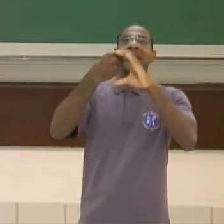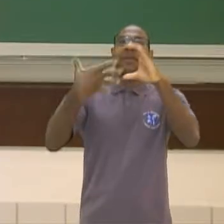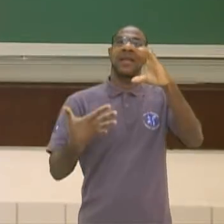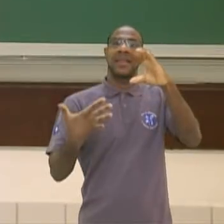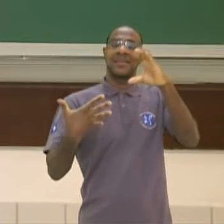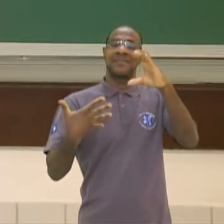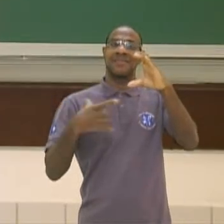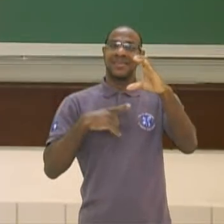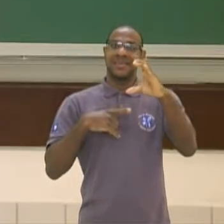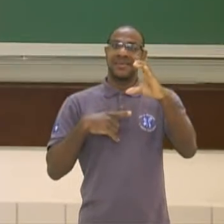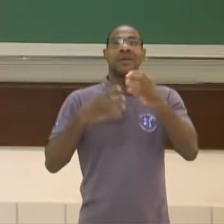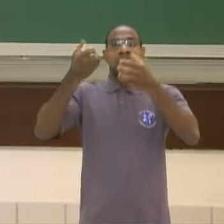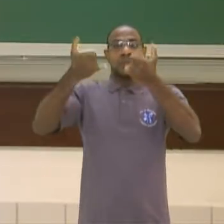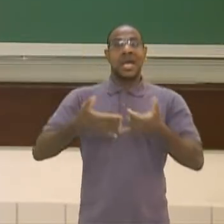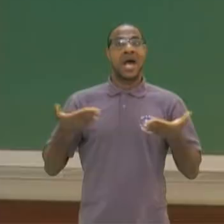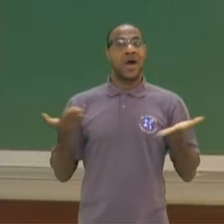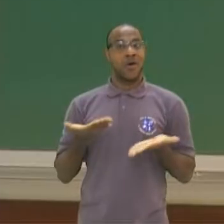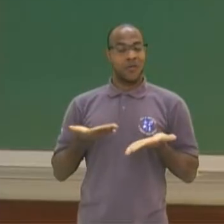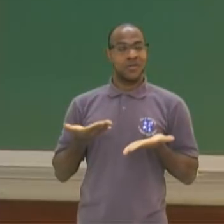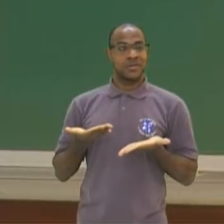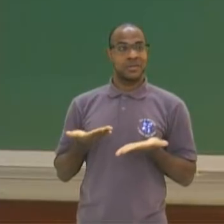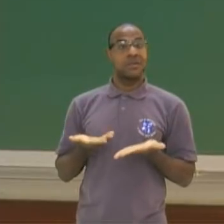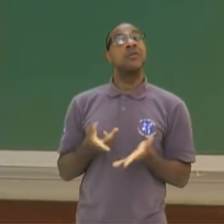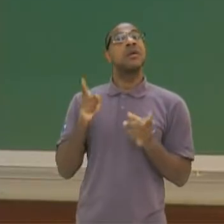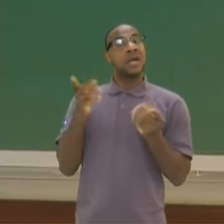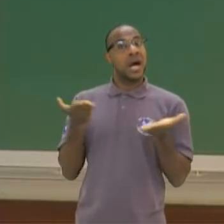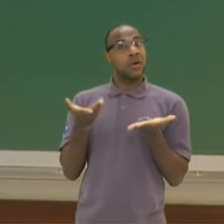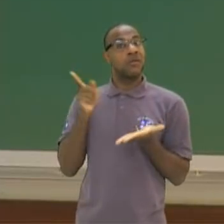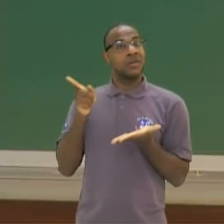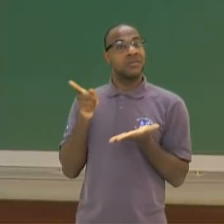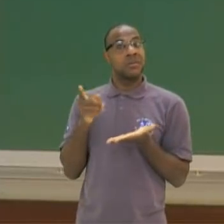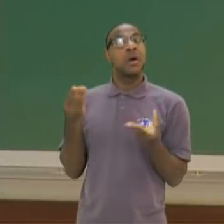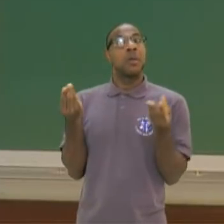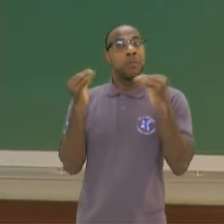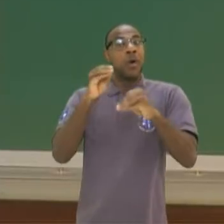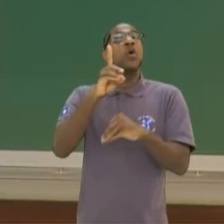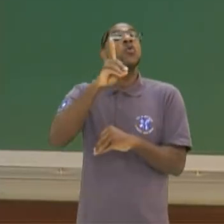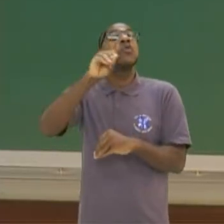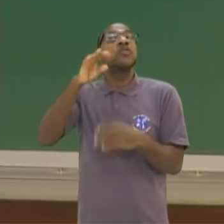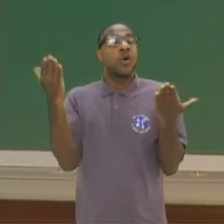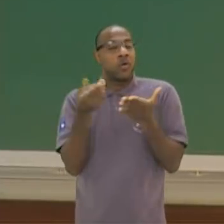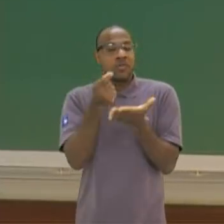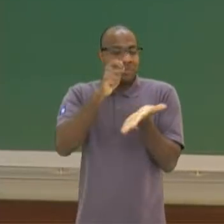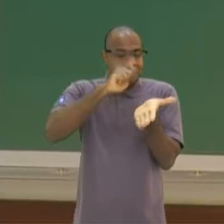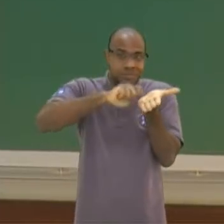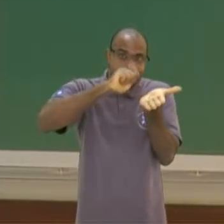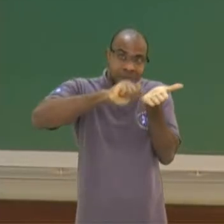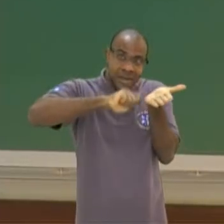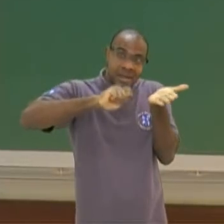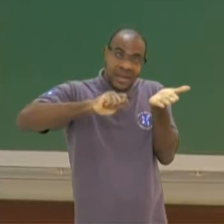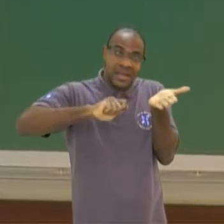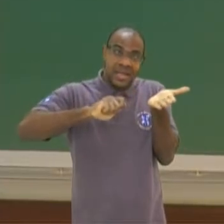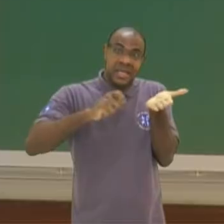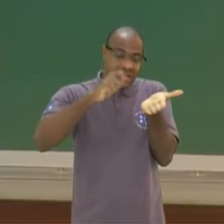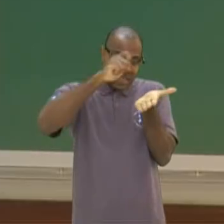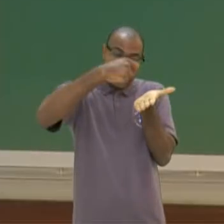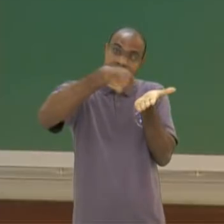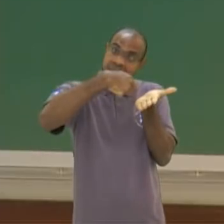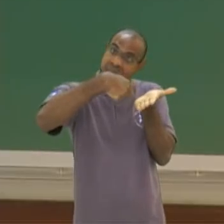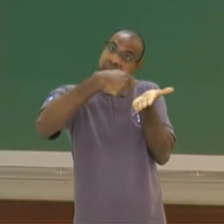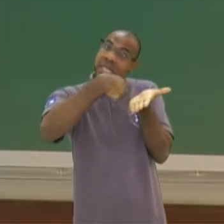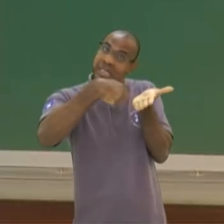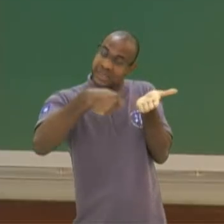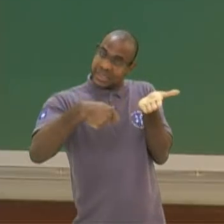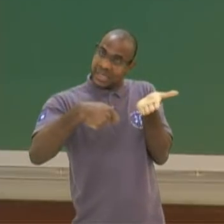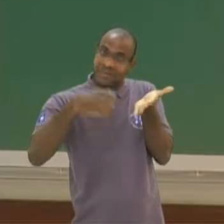papo sobre isso hoje. Então eu quero que você coloque a data no seu caderno de hoje, escreva, né, que a gente está falando sobre